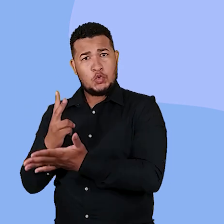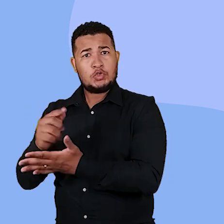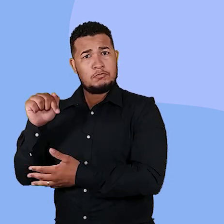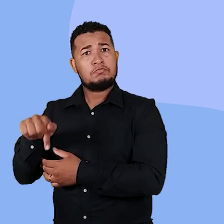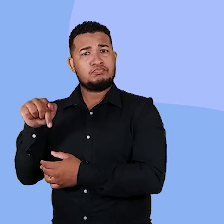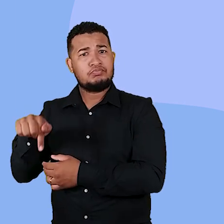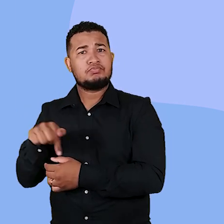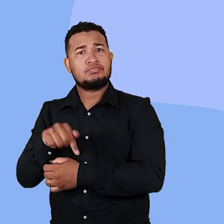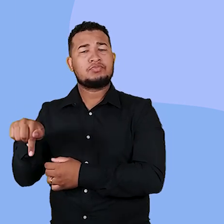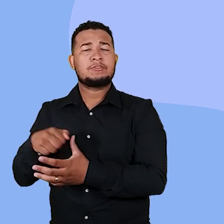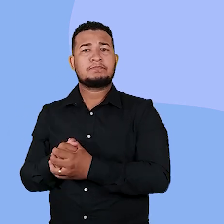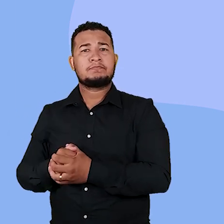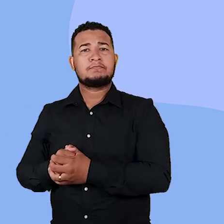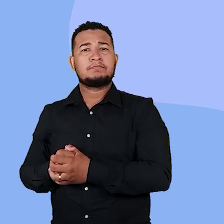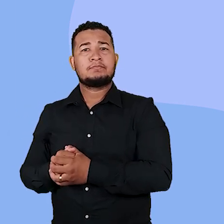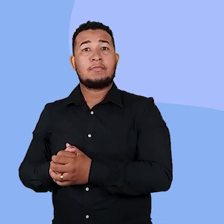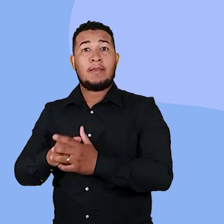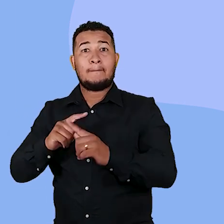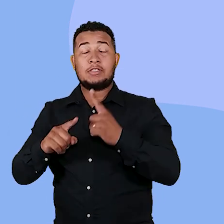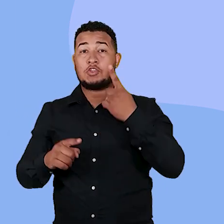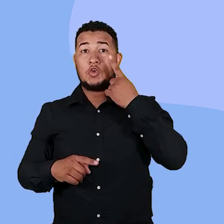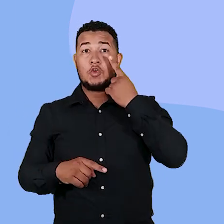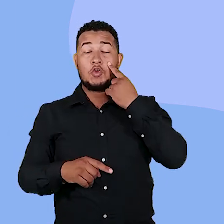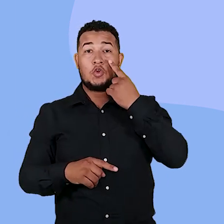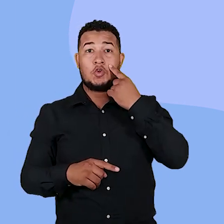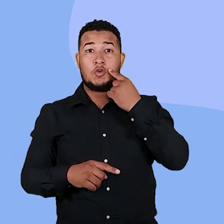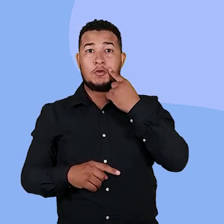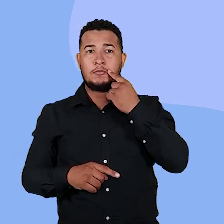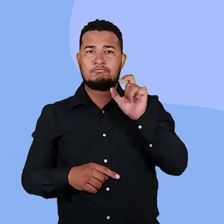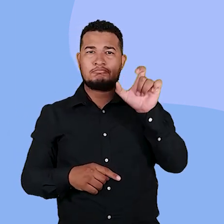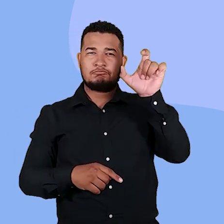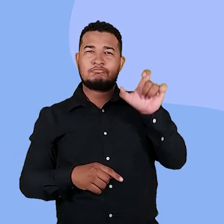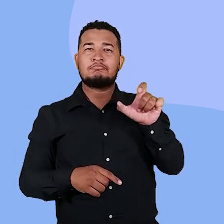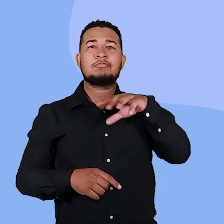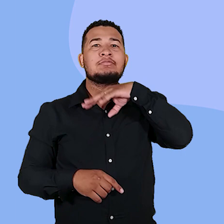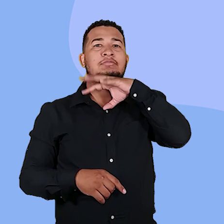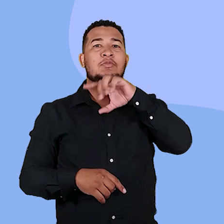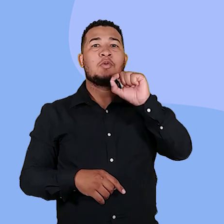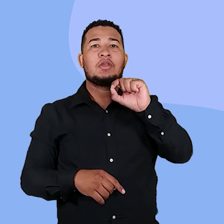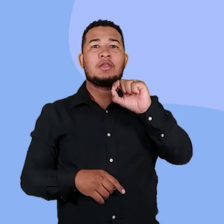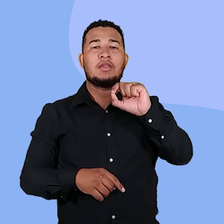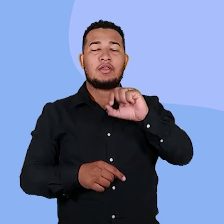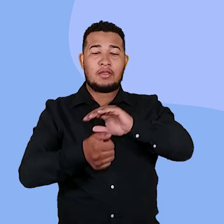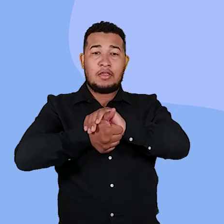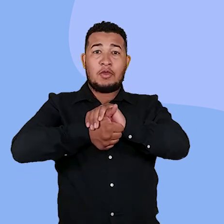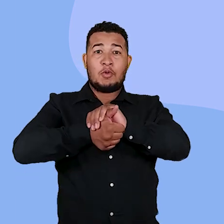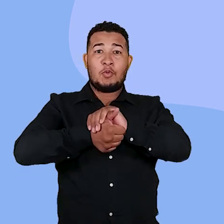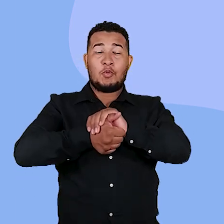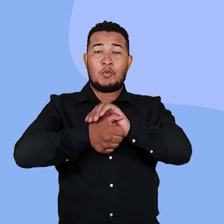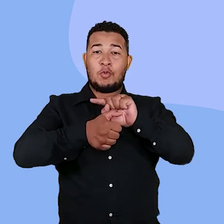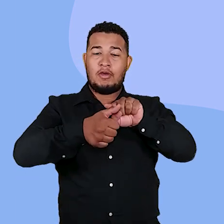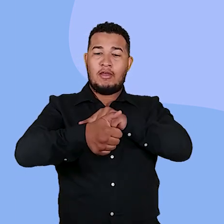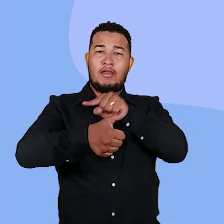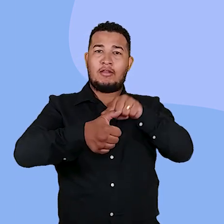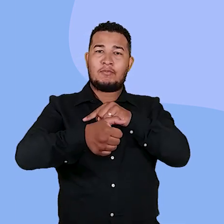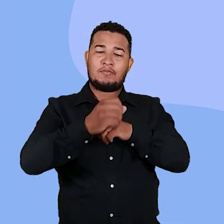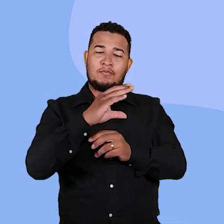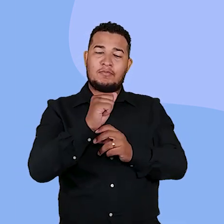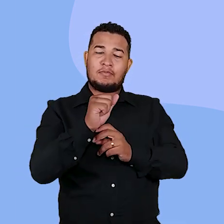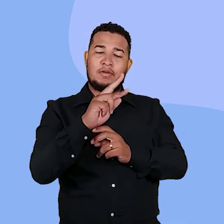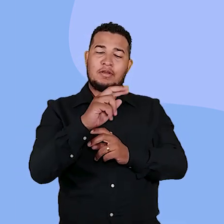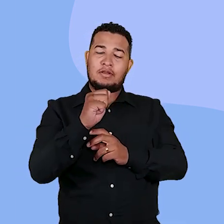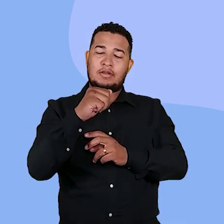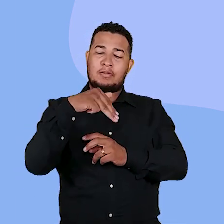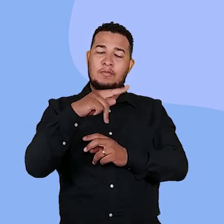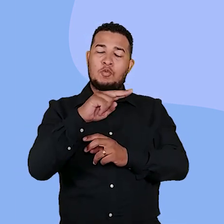aconteceu dentro da Mata Atlântica, tá? E ele continua ali. Agora, olha esse